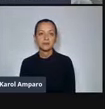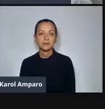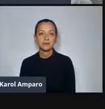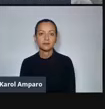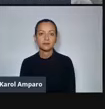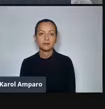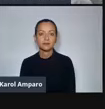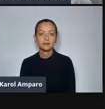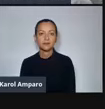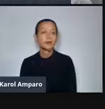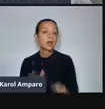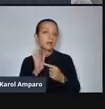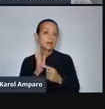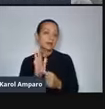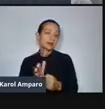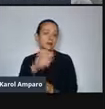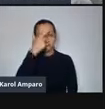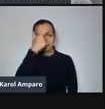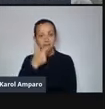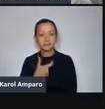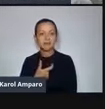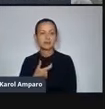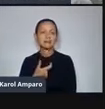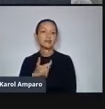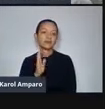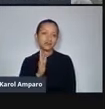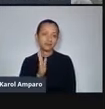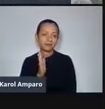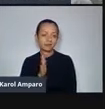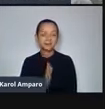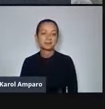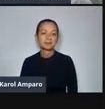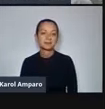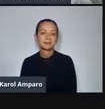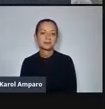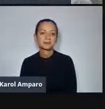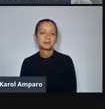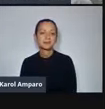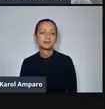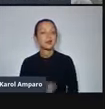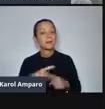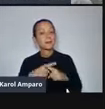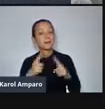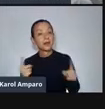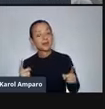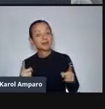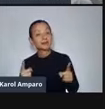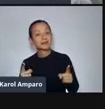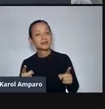Essa apresentação pessoal já foi dita, né? Mas eu vou dizer para vocês assim.